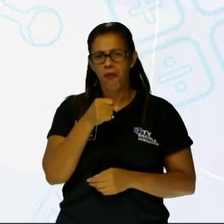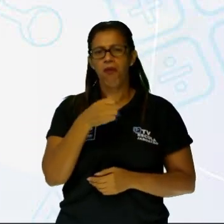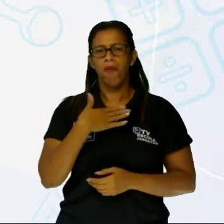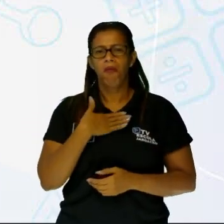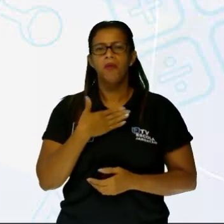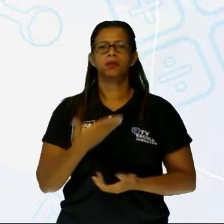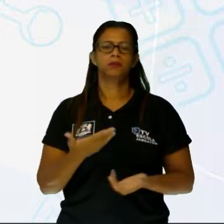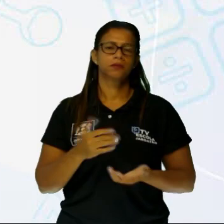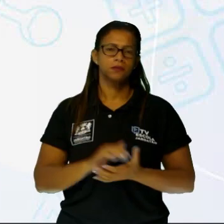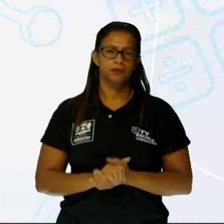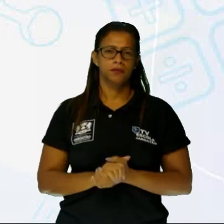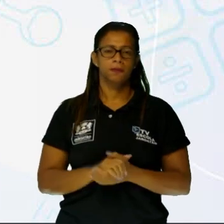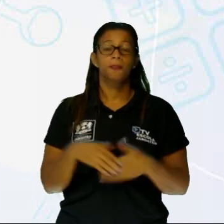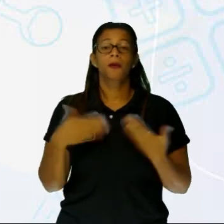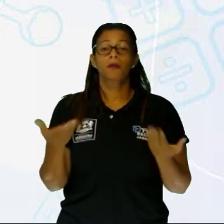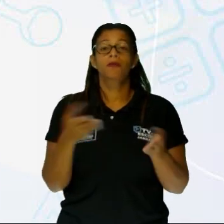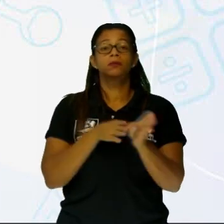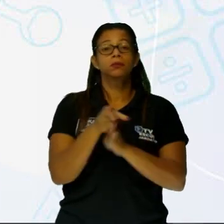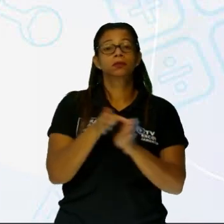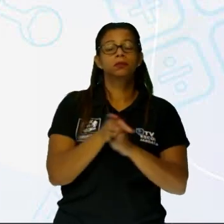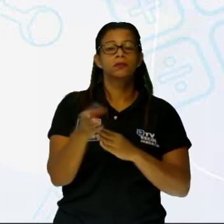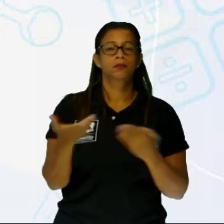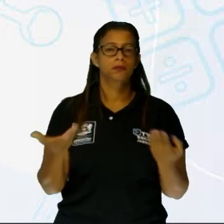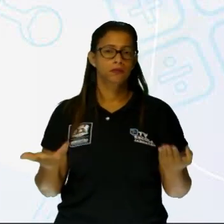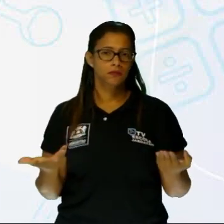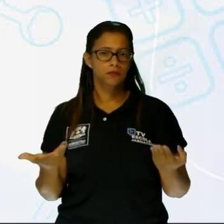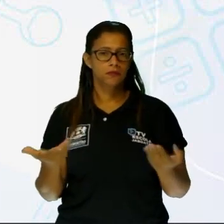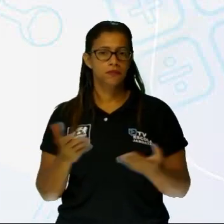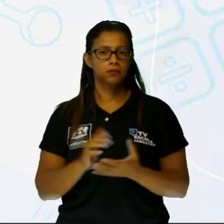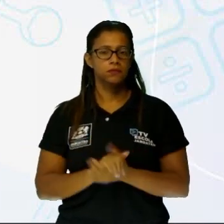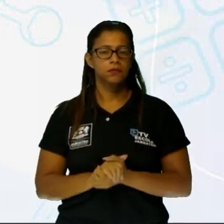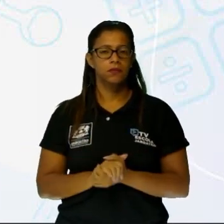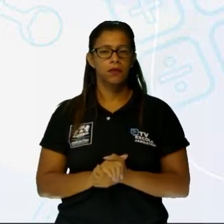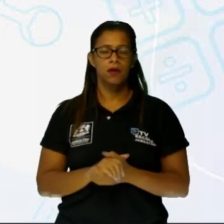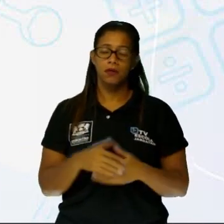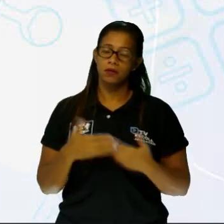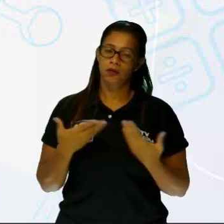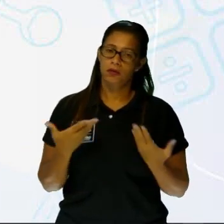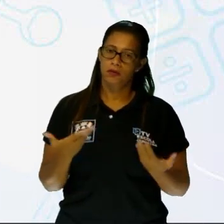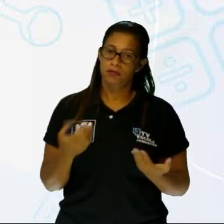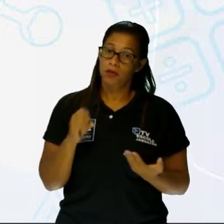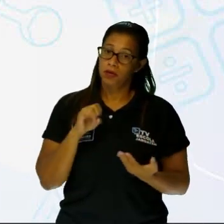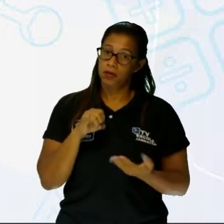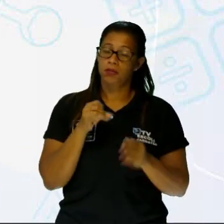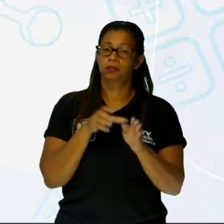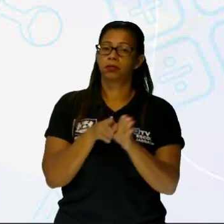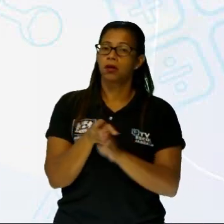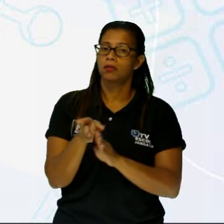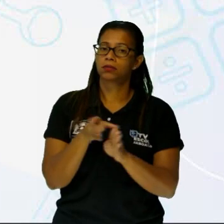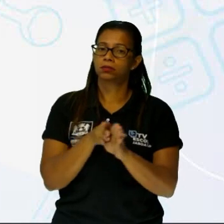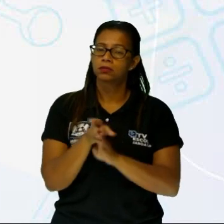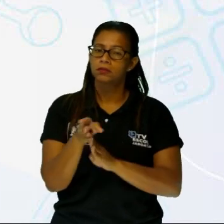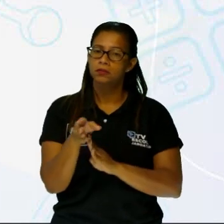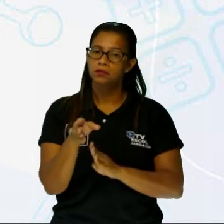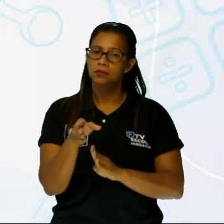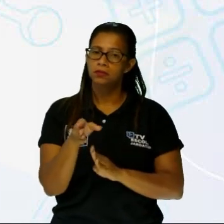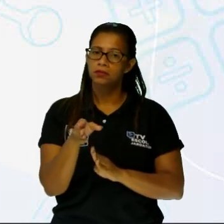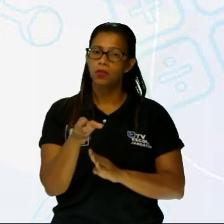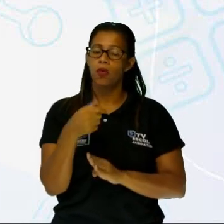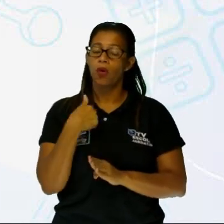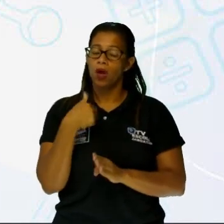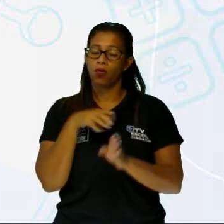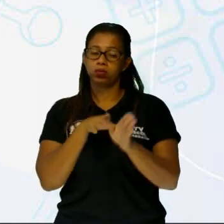você daria para eles? Então, se a gente vai dar conselhos, olha só a palavra, conselho. Quando eu vou